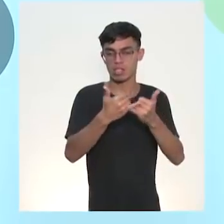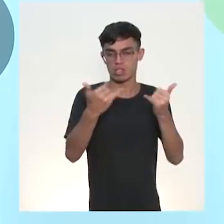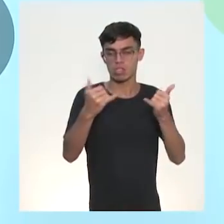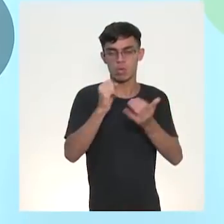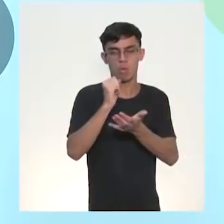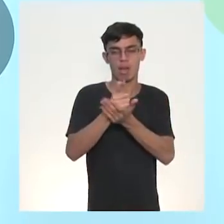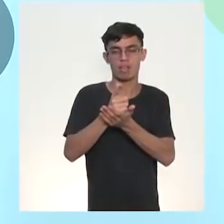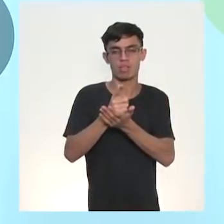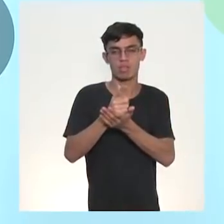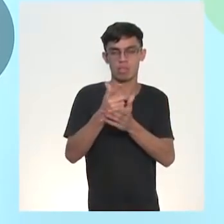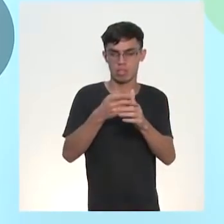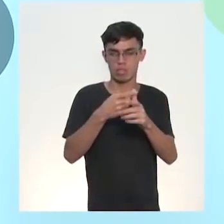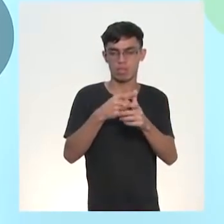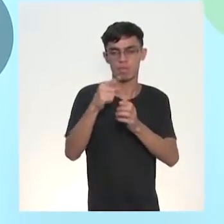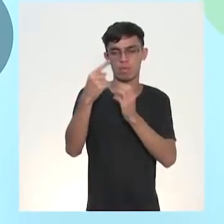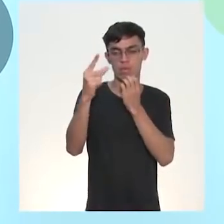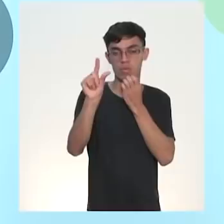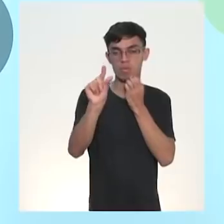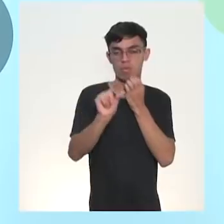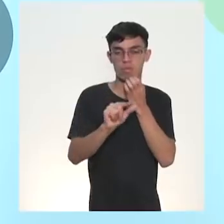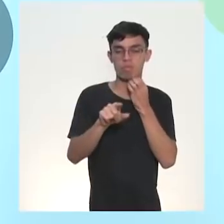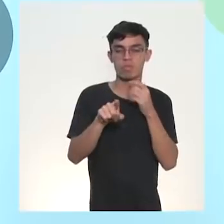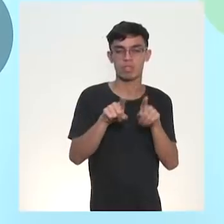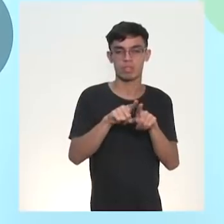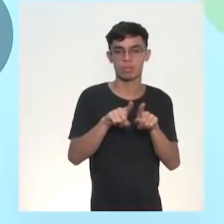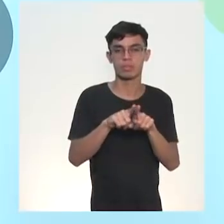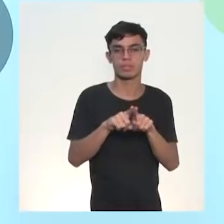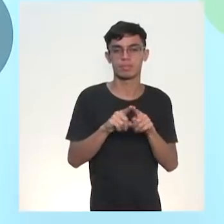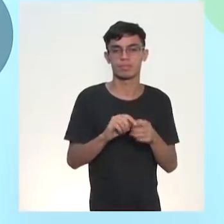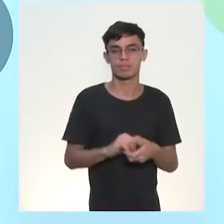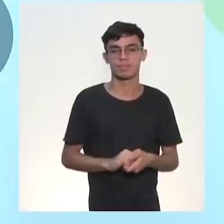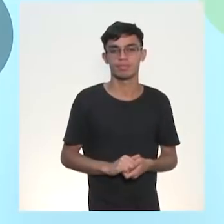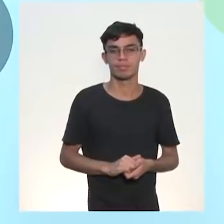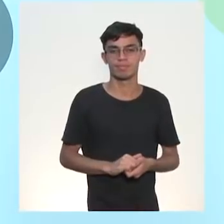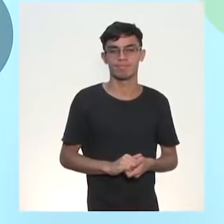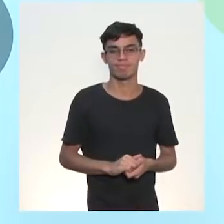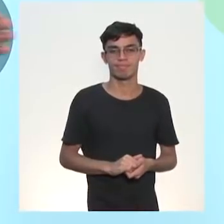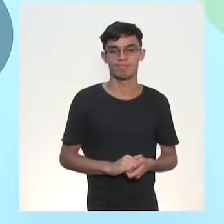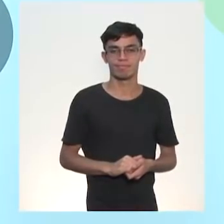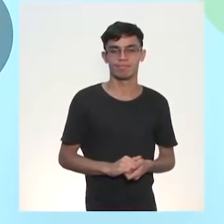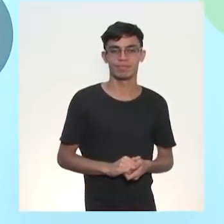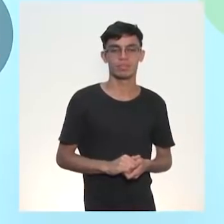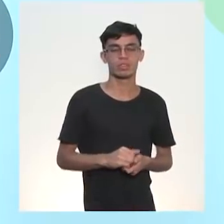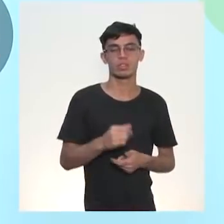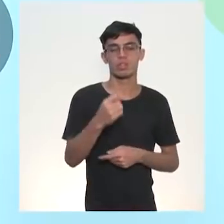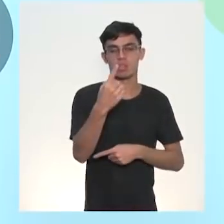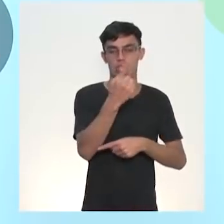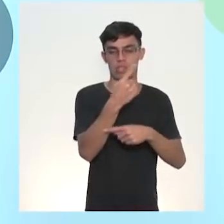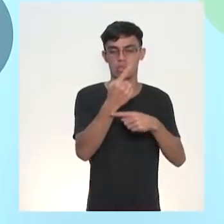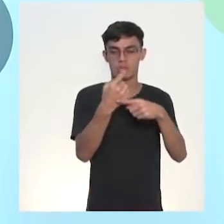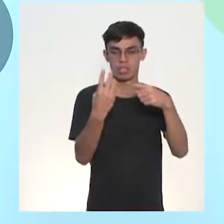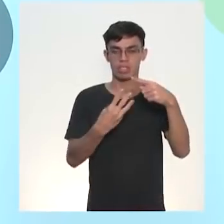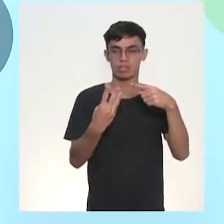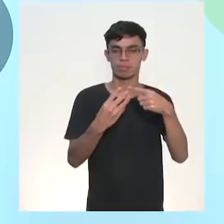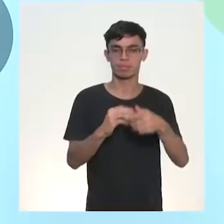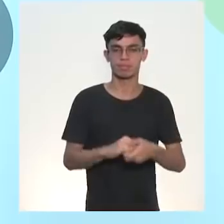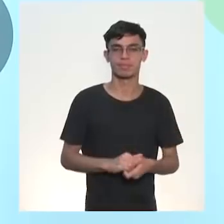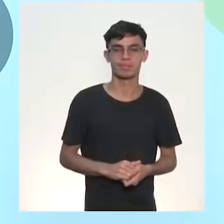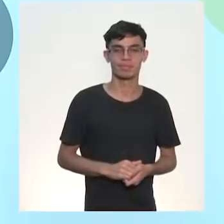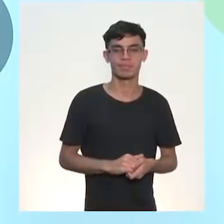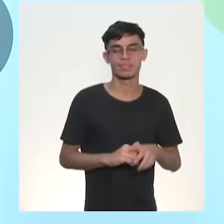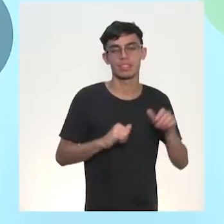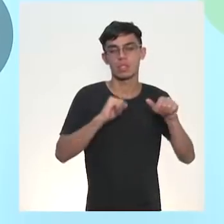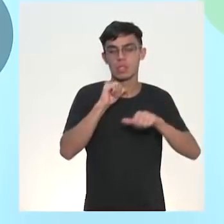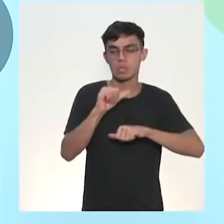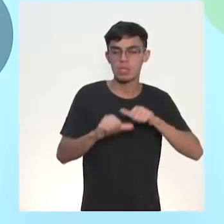chat está comentando com a gente. Os Ó, professores troquei estão minha além. geladeira, bom, aproveitou o 13º, alguma coisa assim, né? Black Friday. Troquei